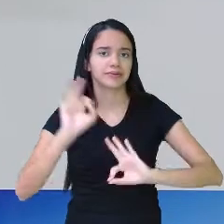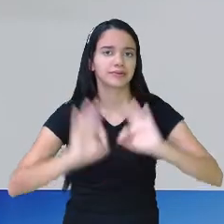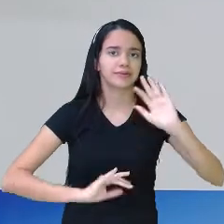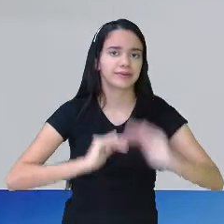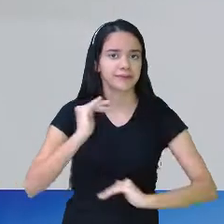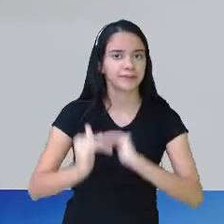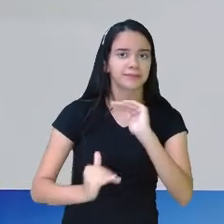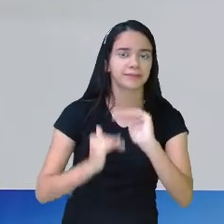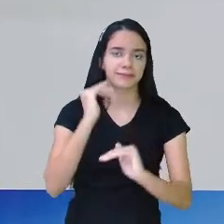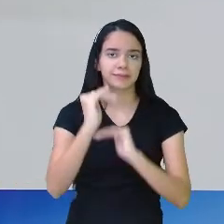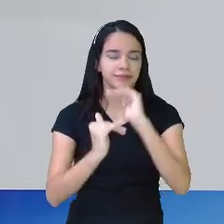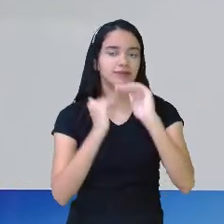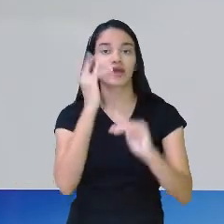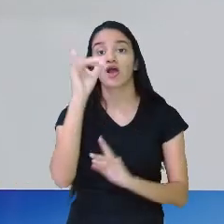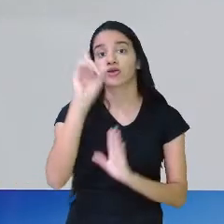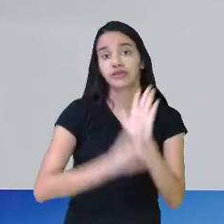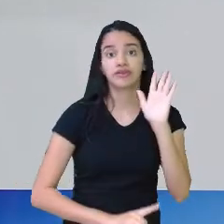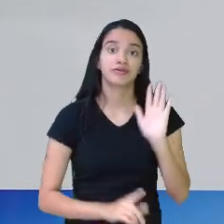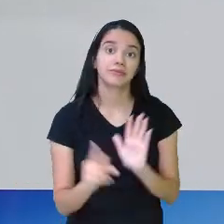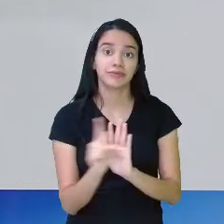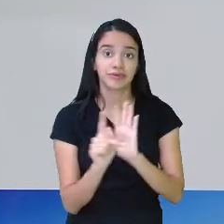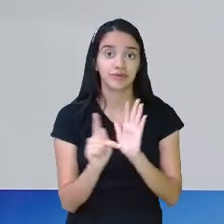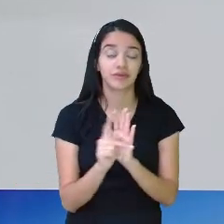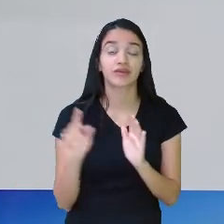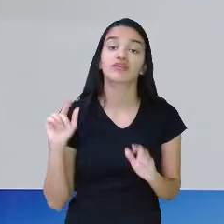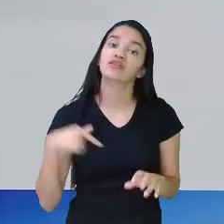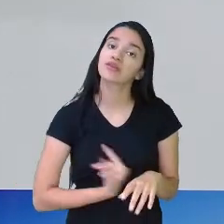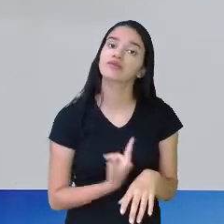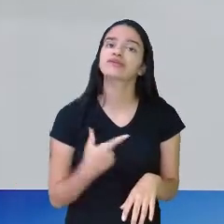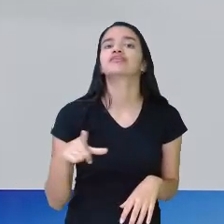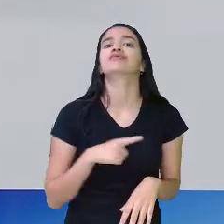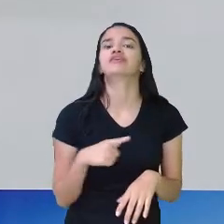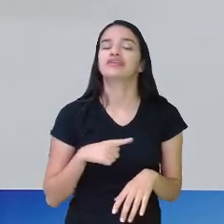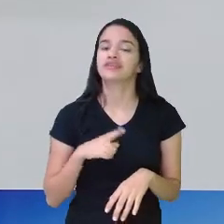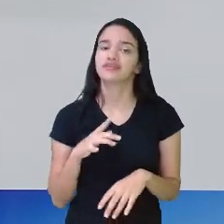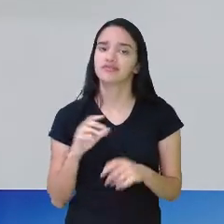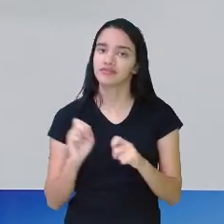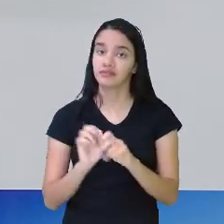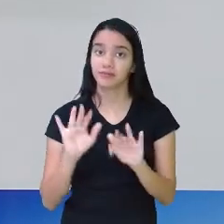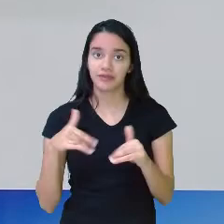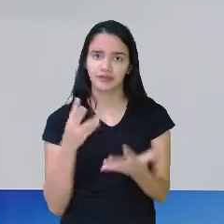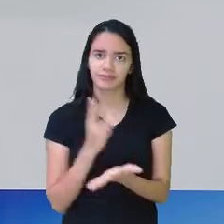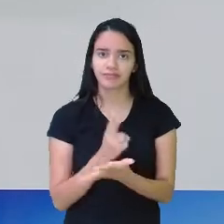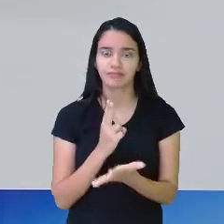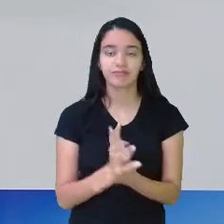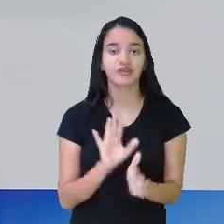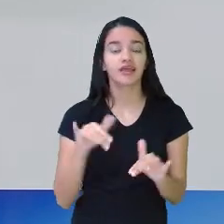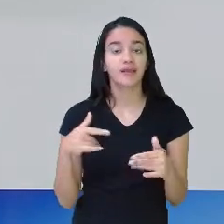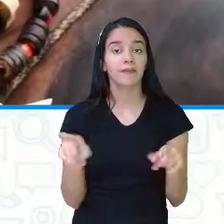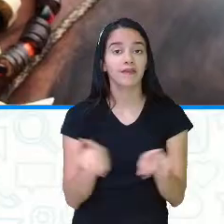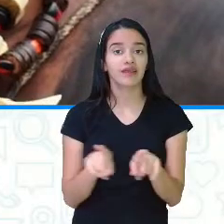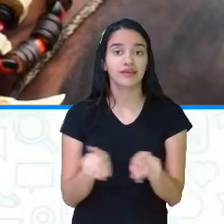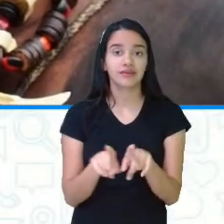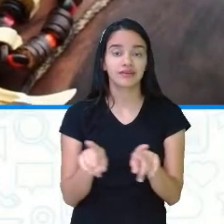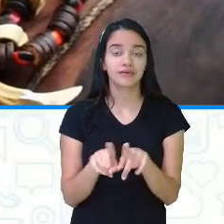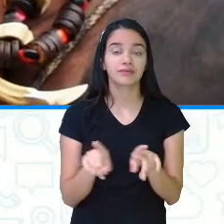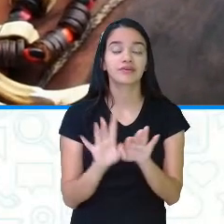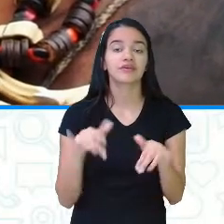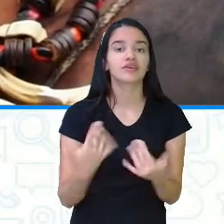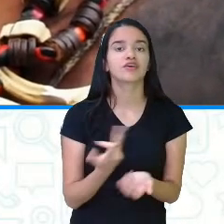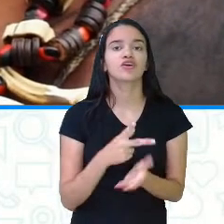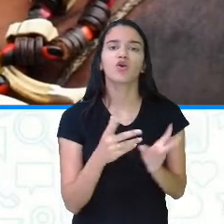e vão reivindicando os seus direitos, que é isso que a gente tem que fazer sempre, tá bom? E muitos se educam em